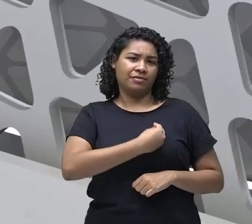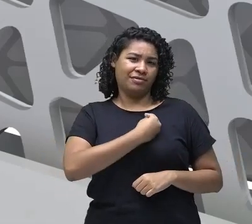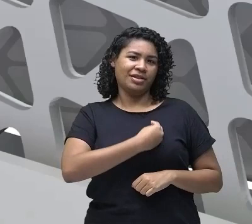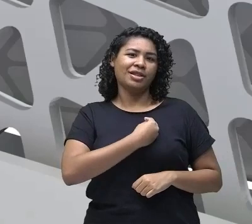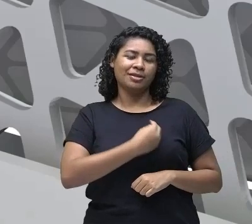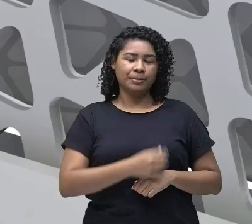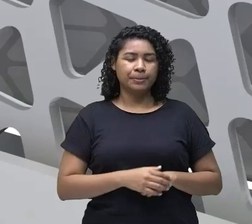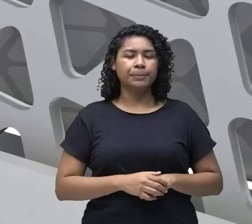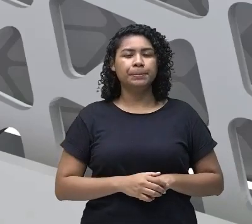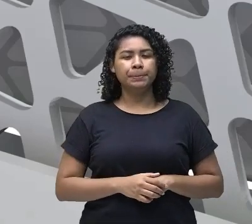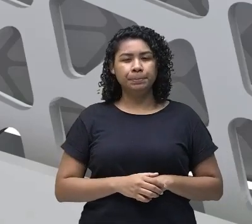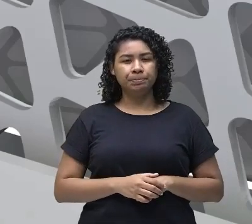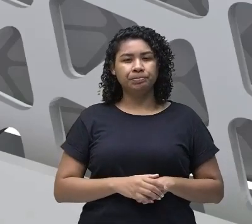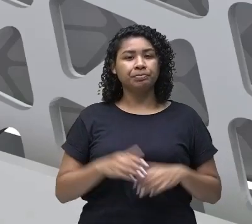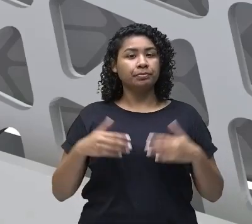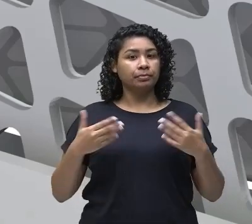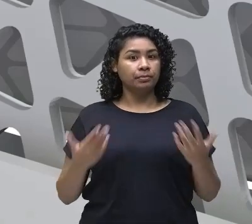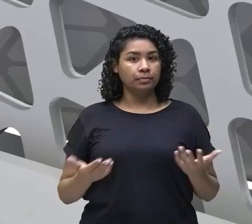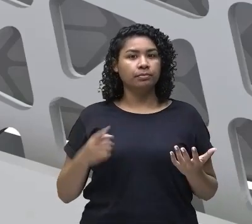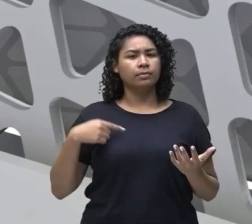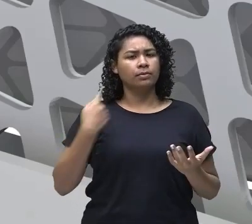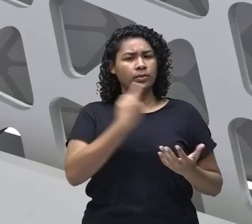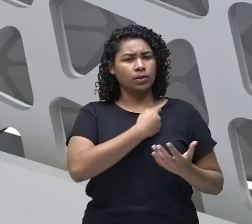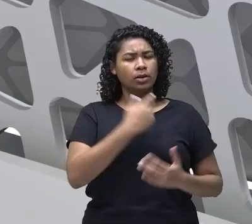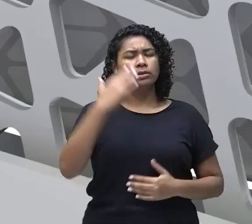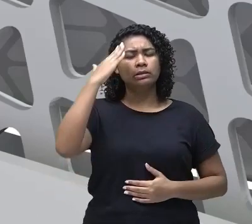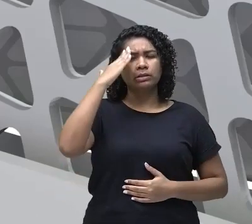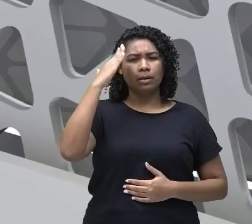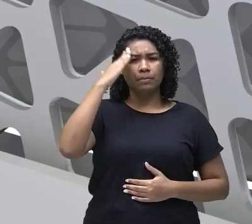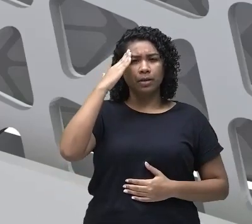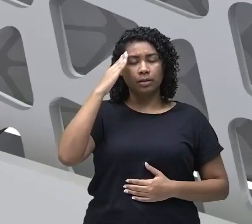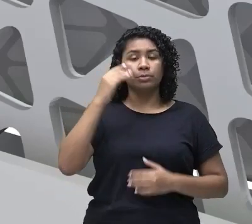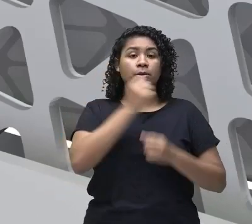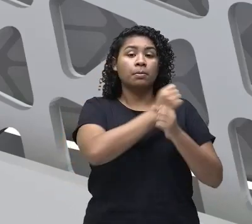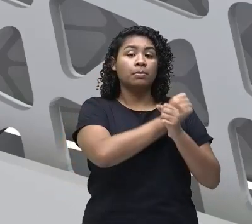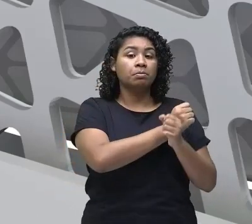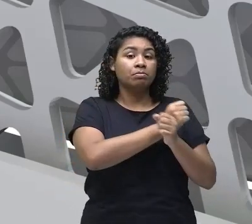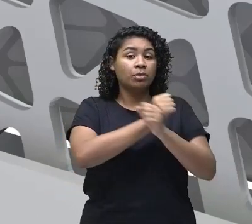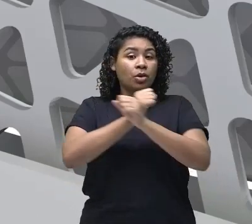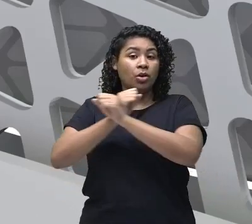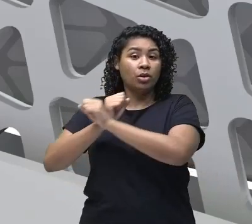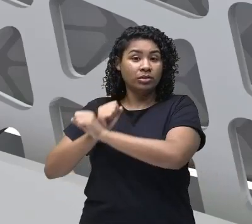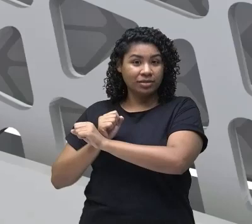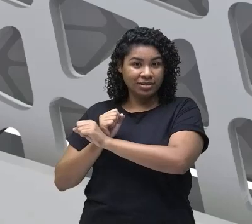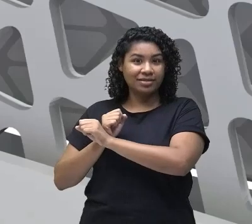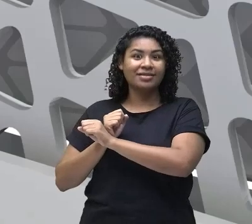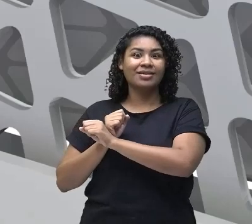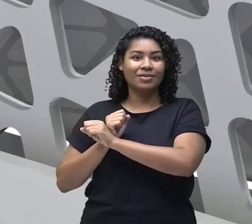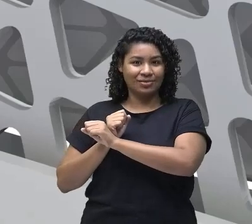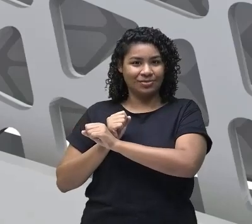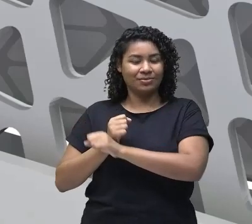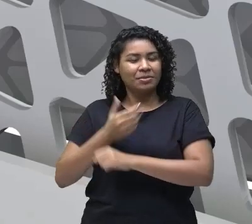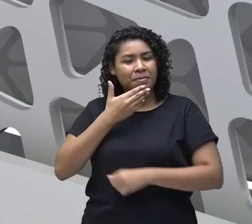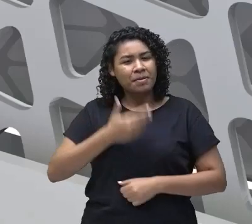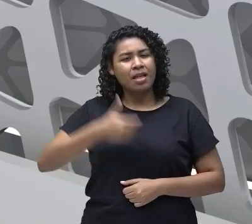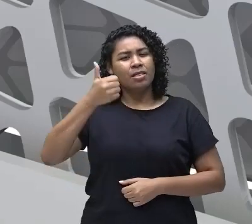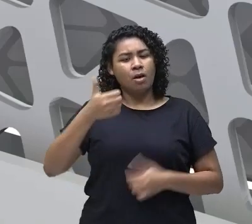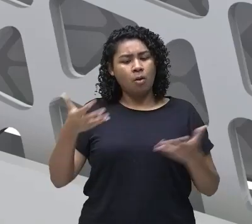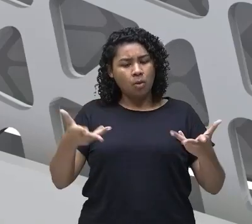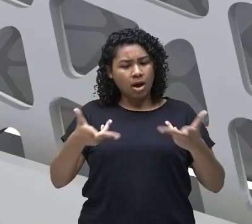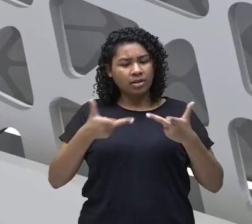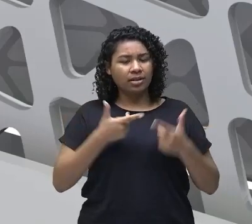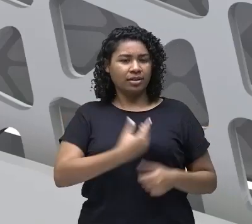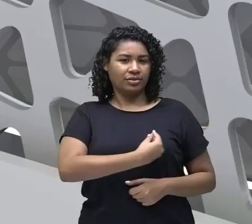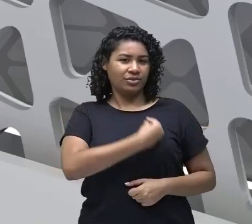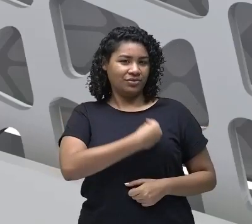pode causar. E a gente sabe que a proteção para essa qualidade de vida e que